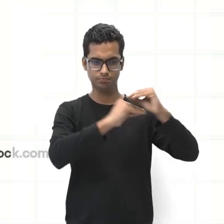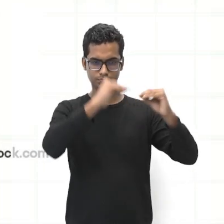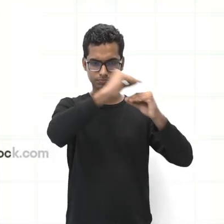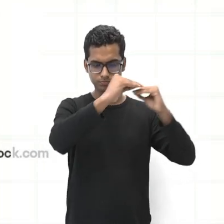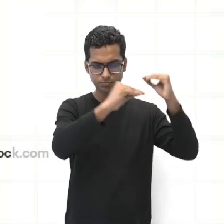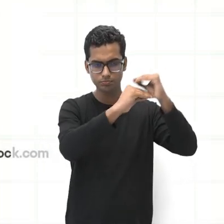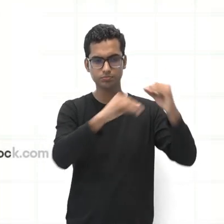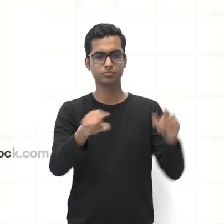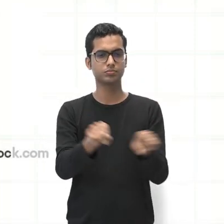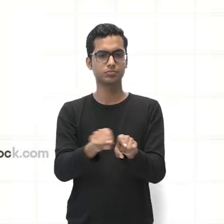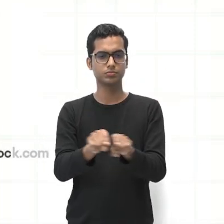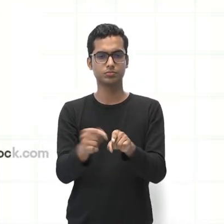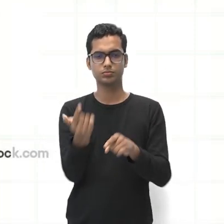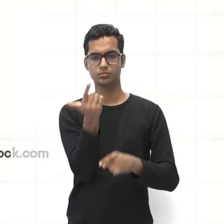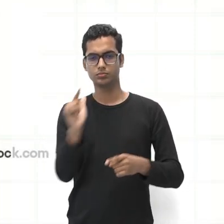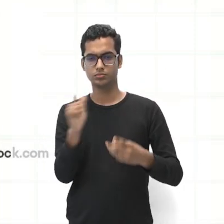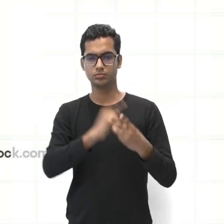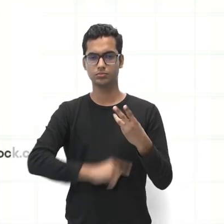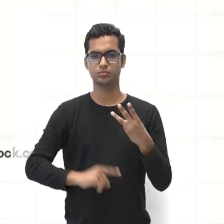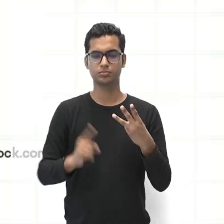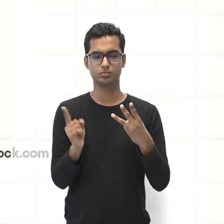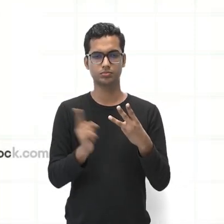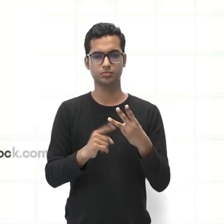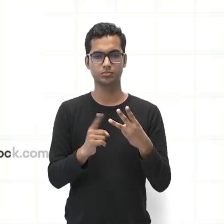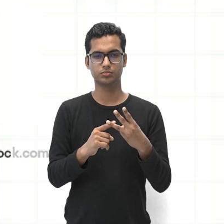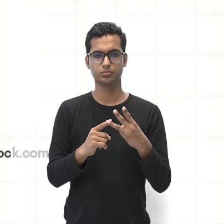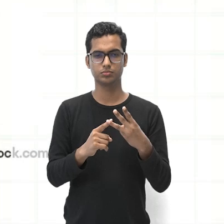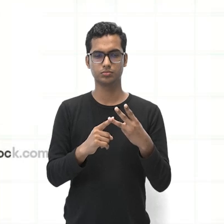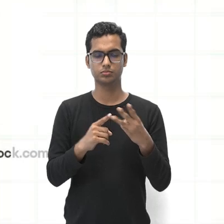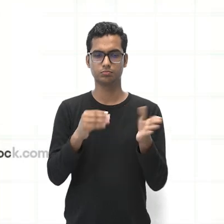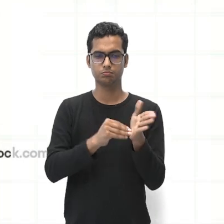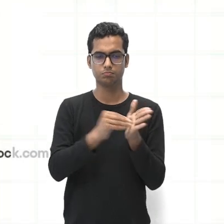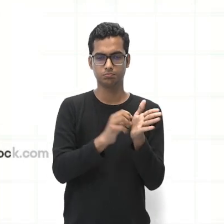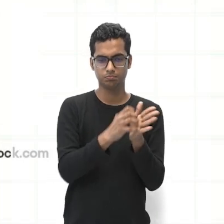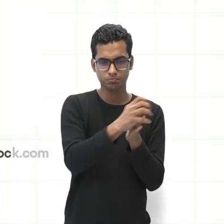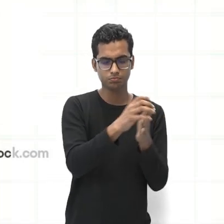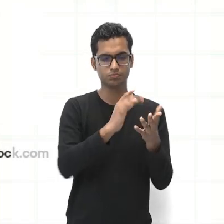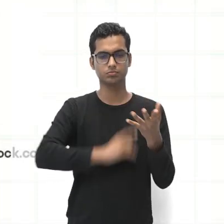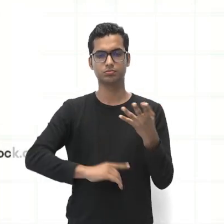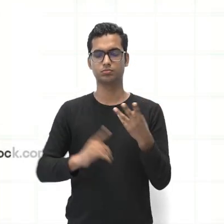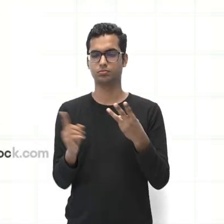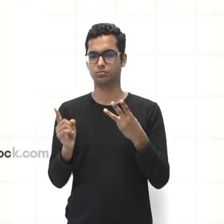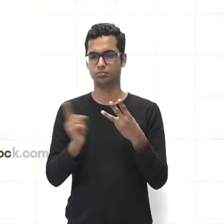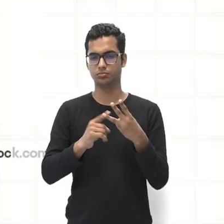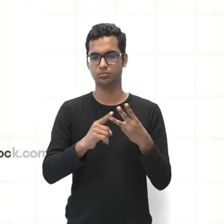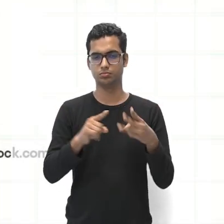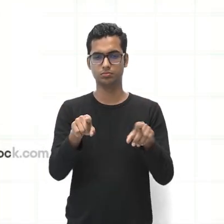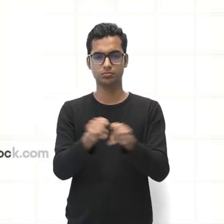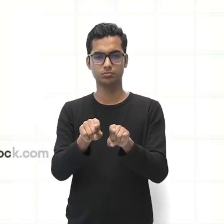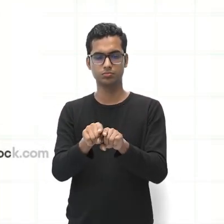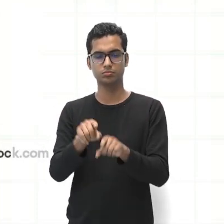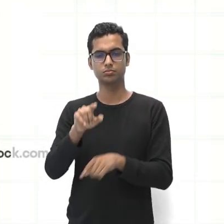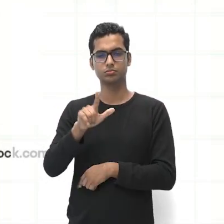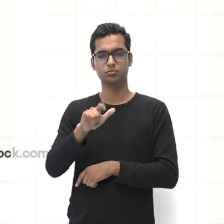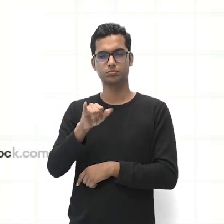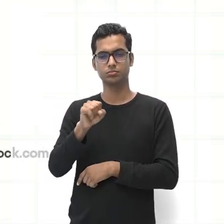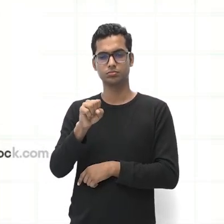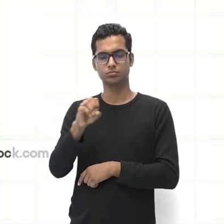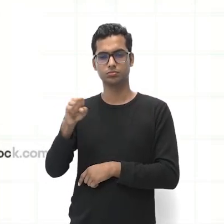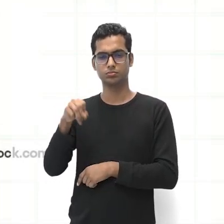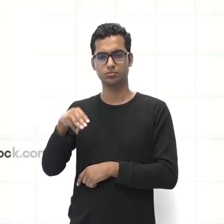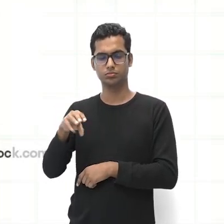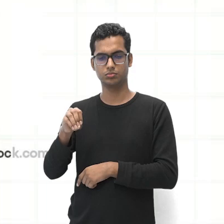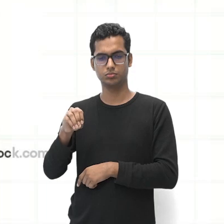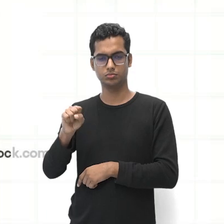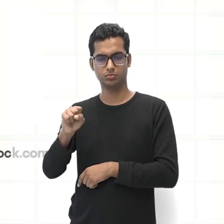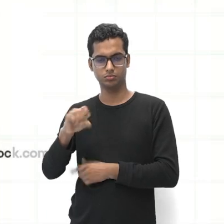associados à sua função, certo? O principal